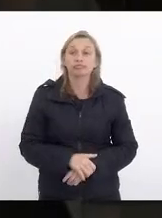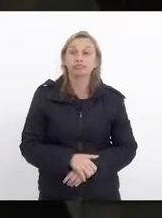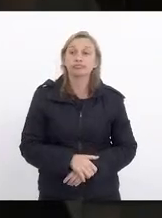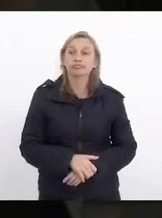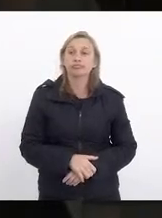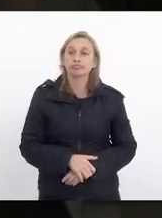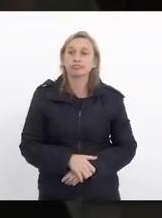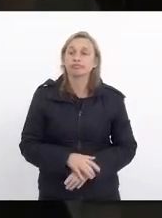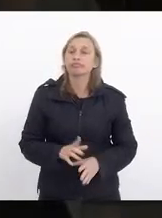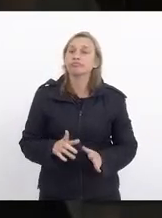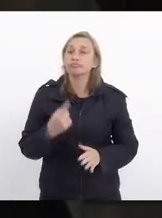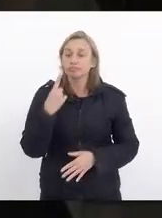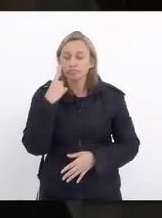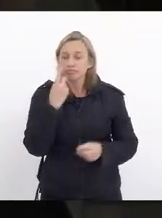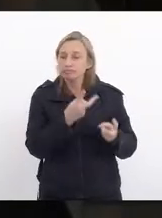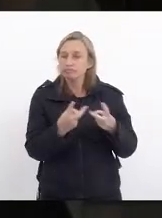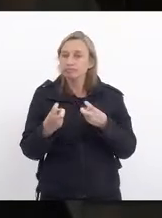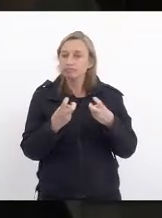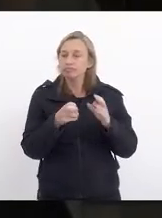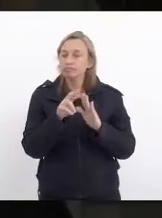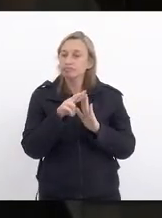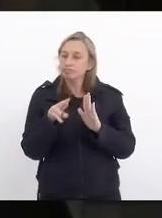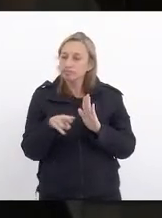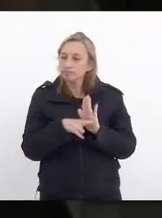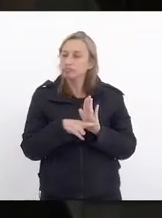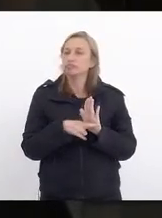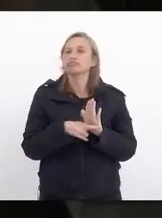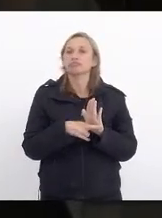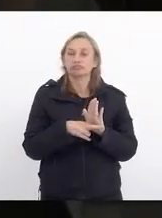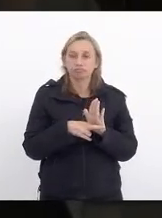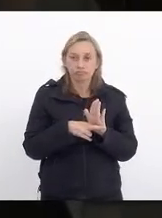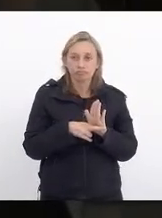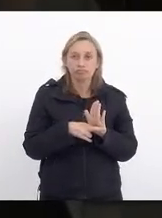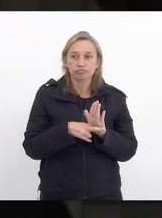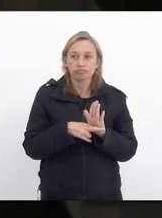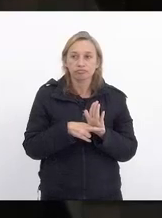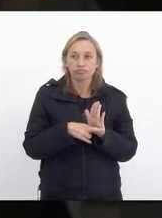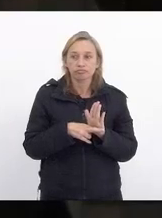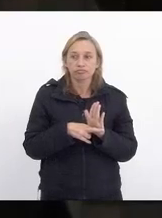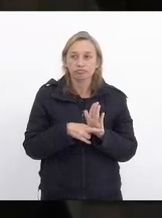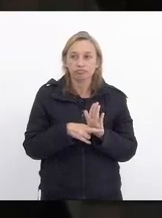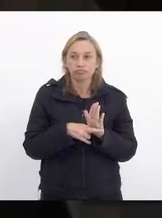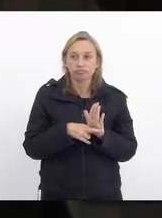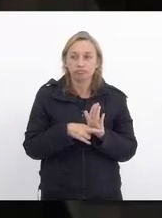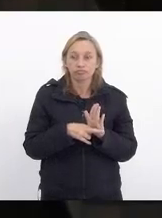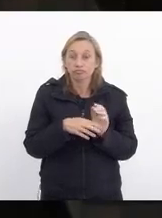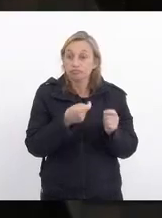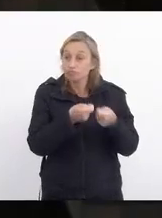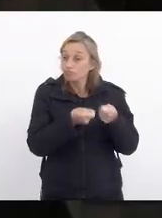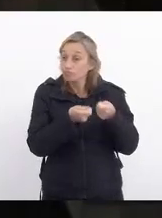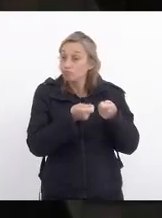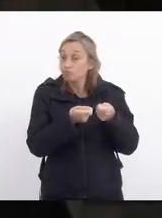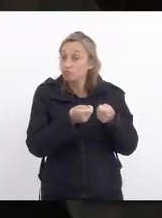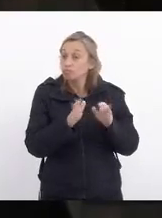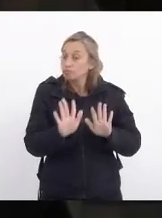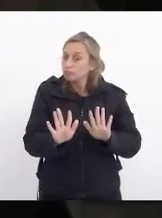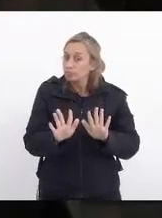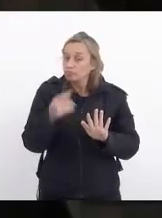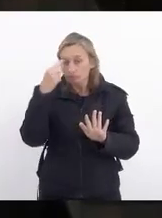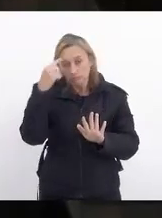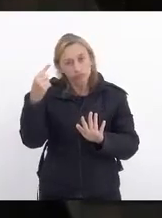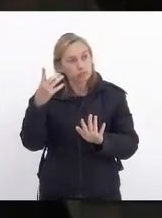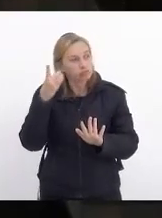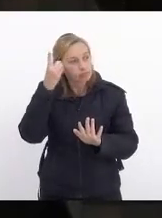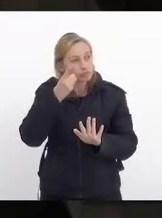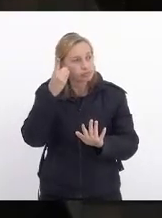fomos definindo as regras as regras de controle mas para ter uma